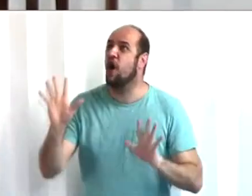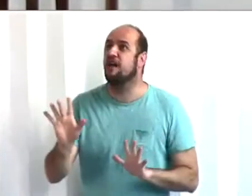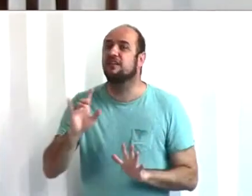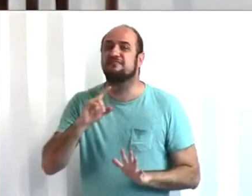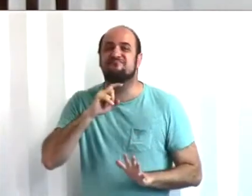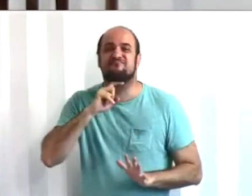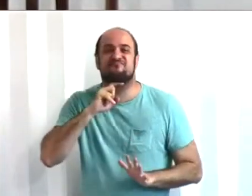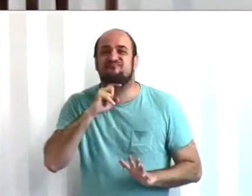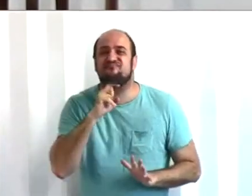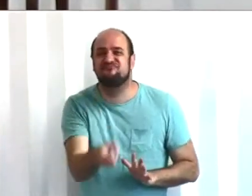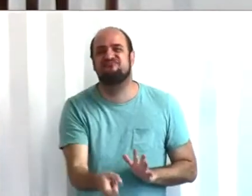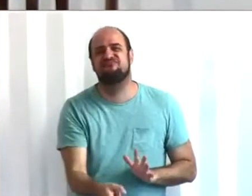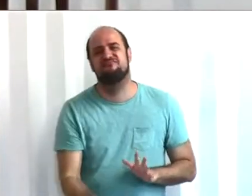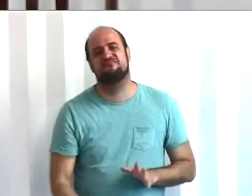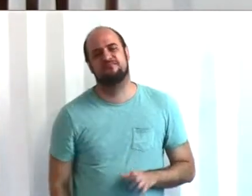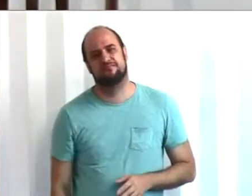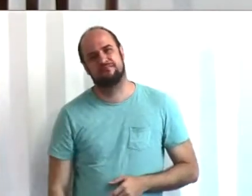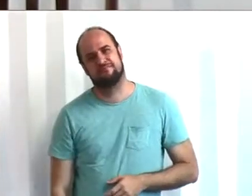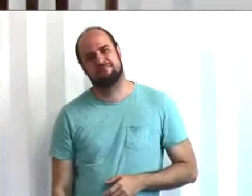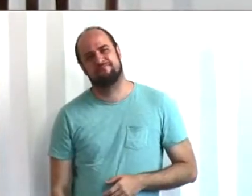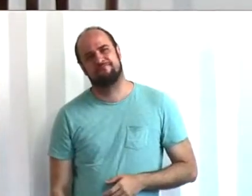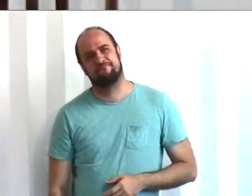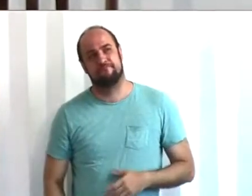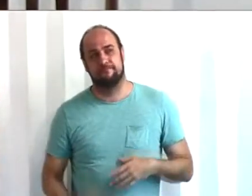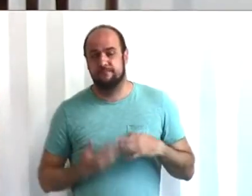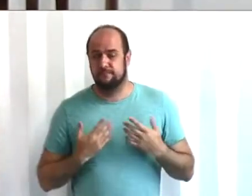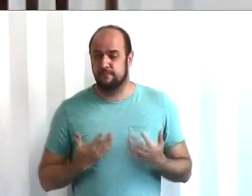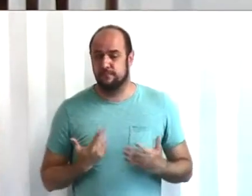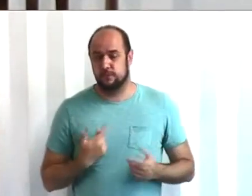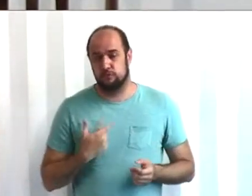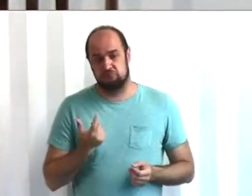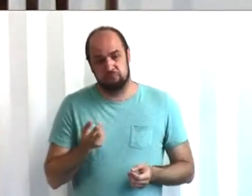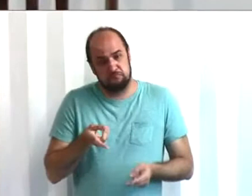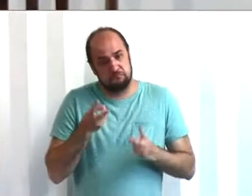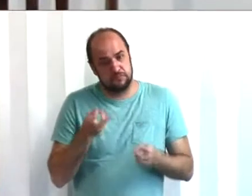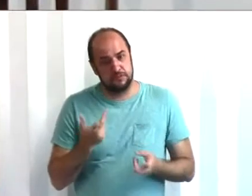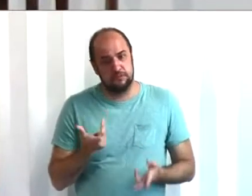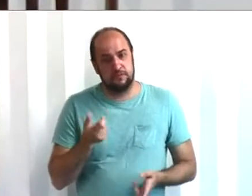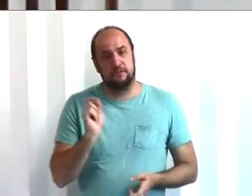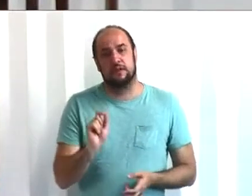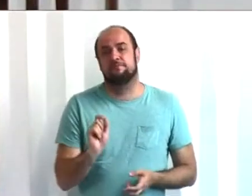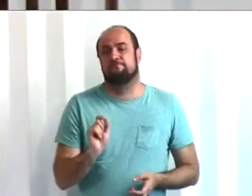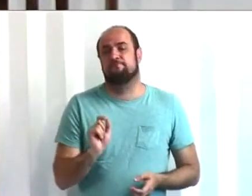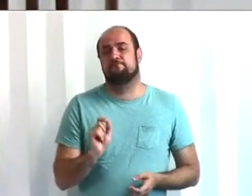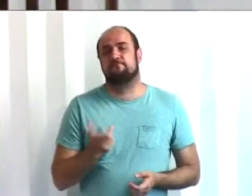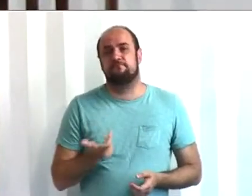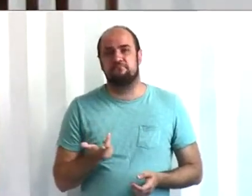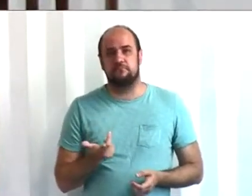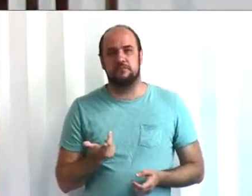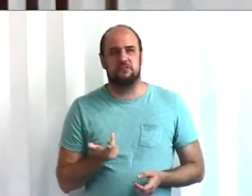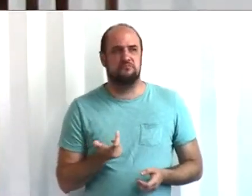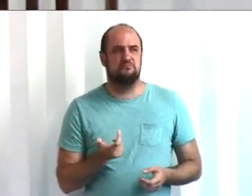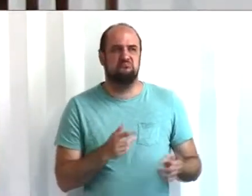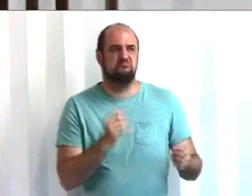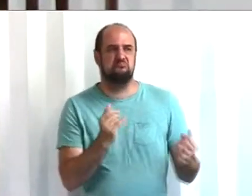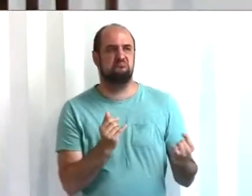dos Reis? Então, uma das constatações possíveis é: isso não